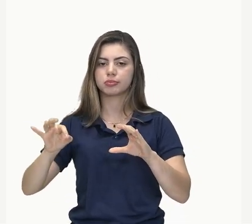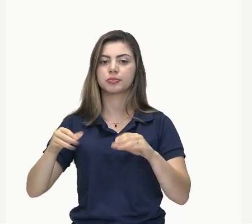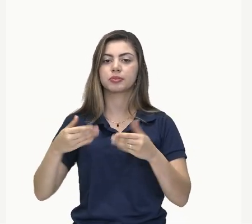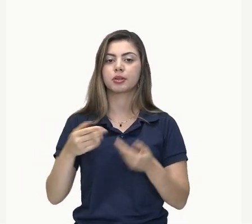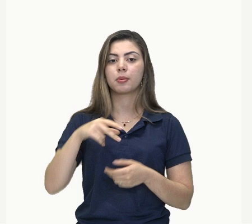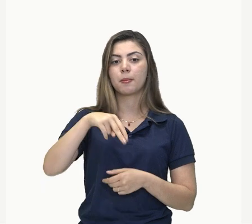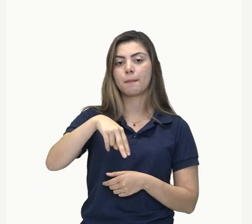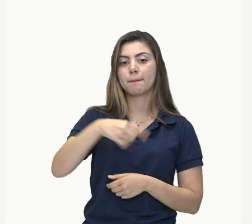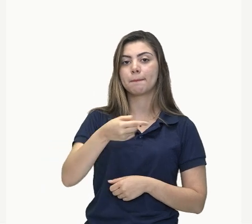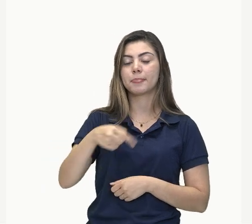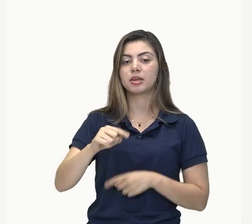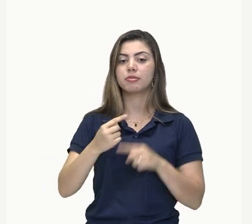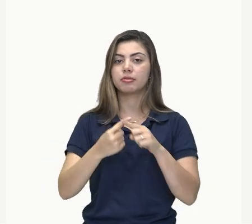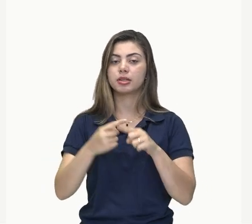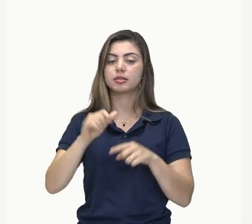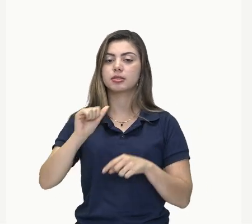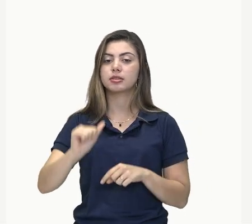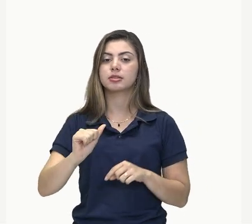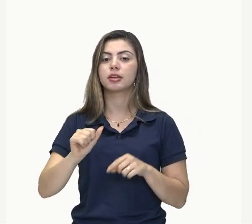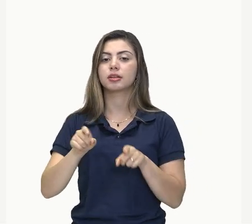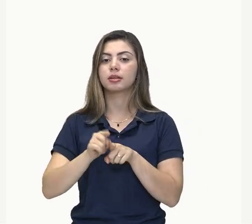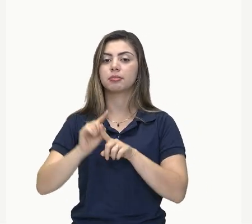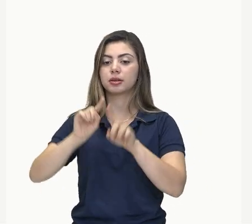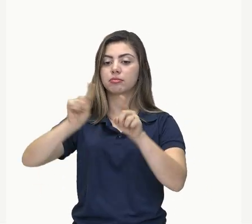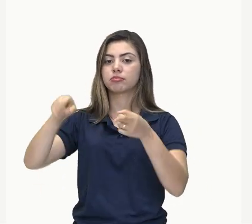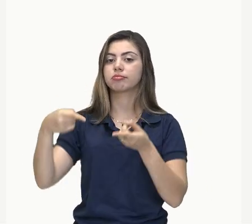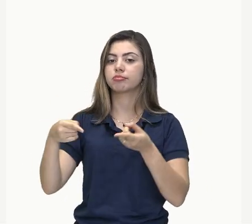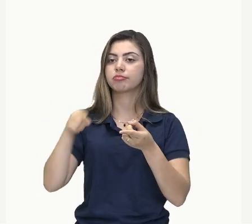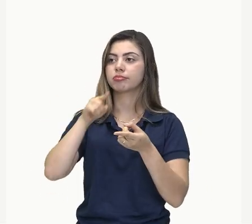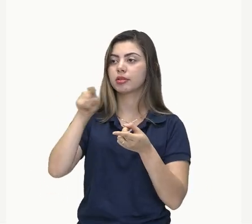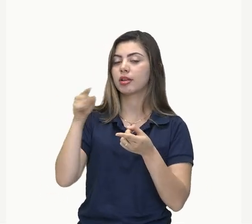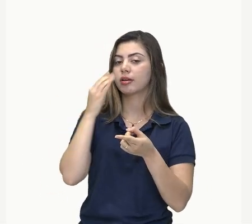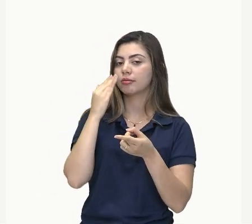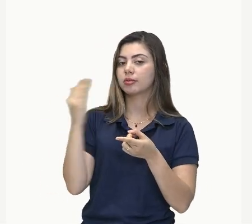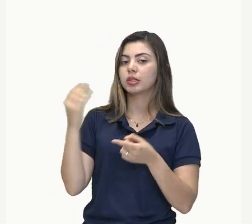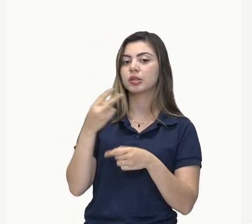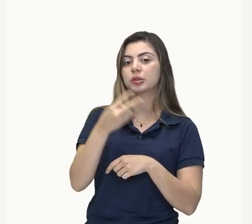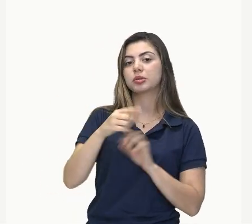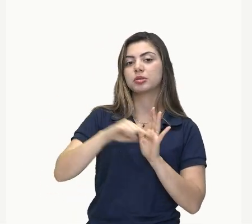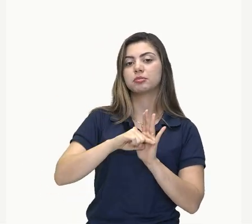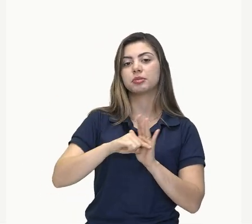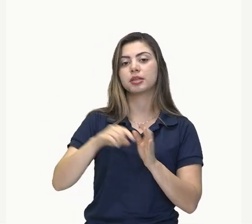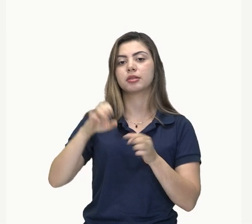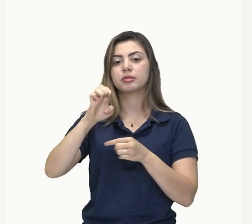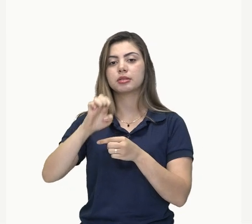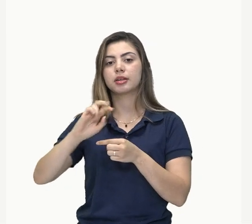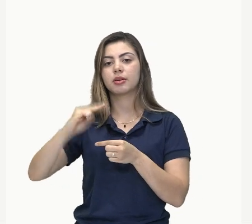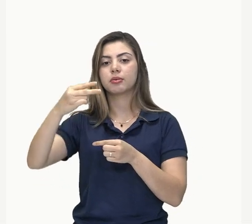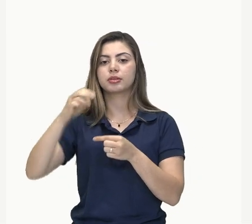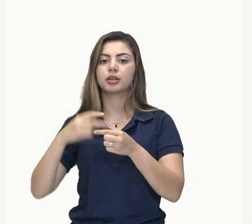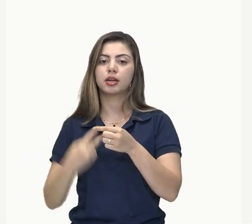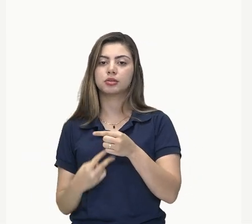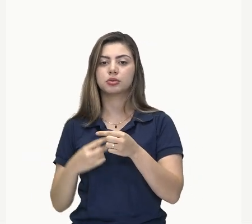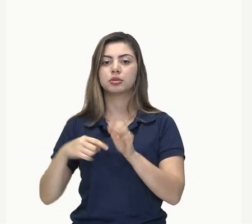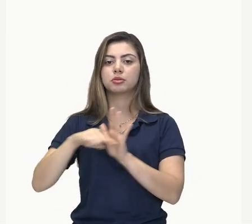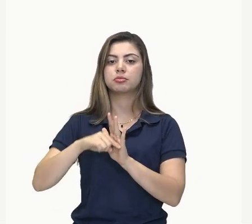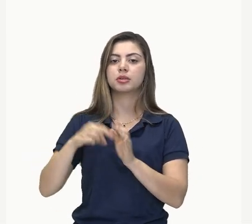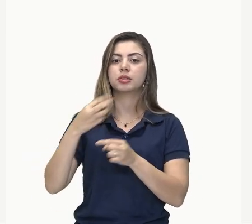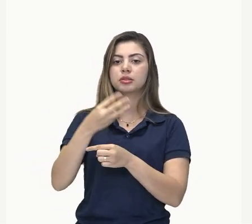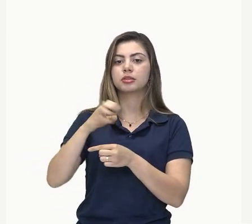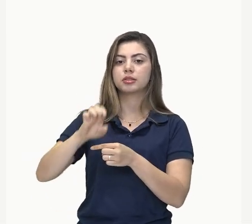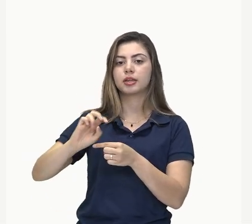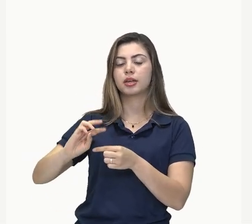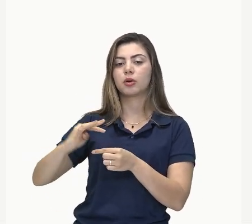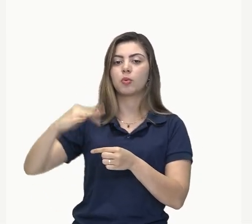e toda essa série de frações que está dentro desses parênteses aí, ó. 2 menos E elevado ao quadrado sobre 2, menos